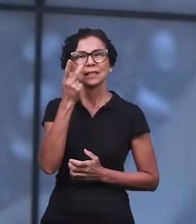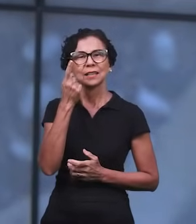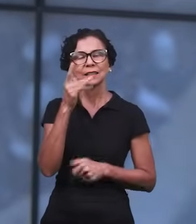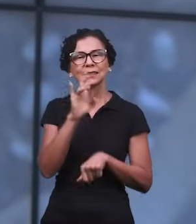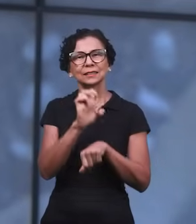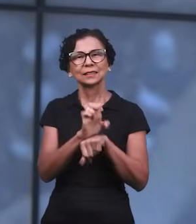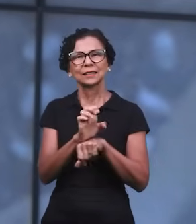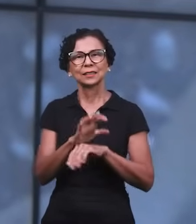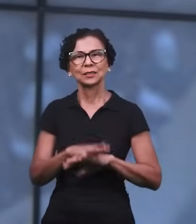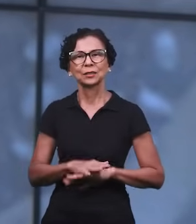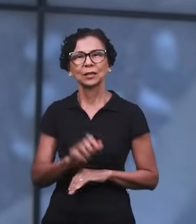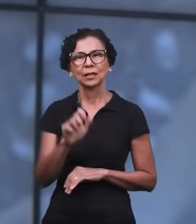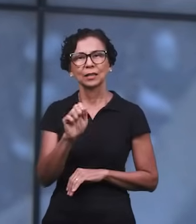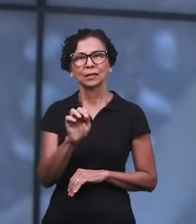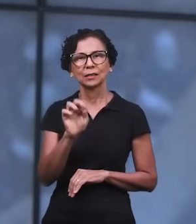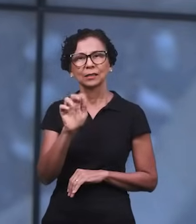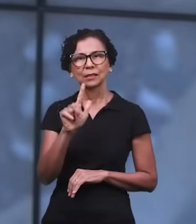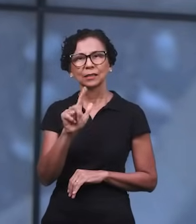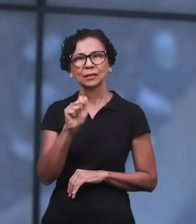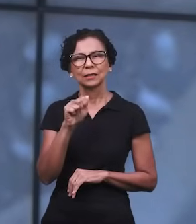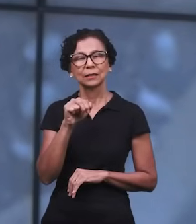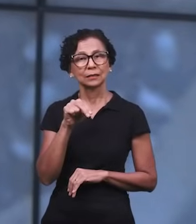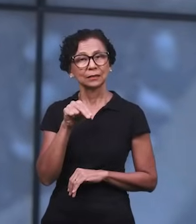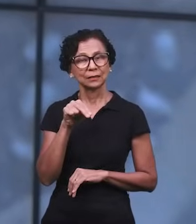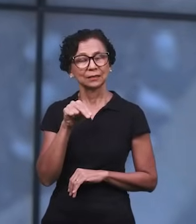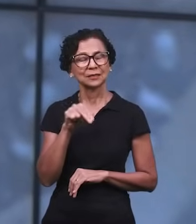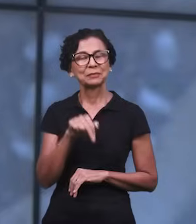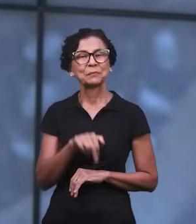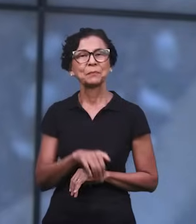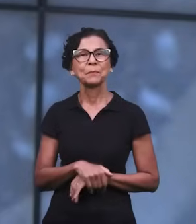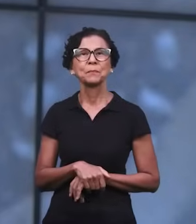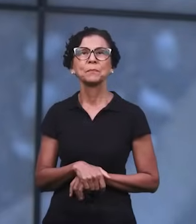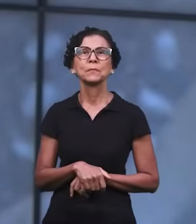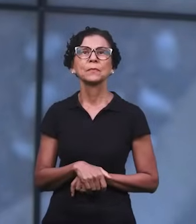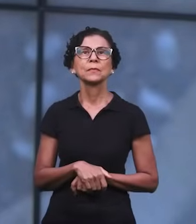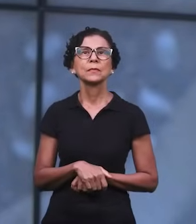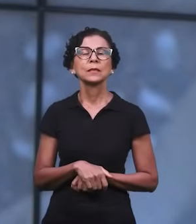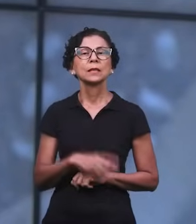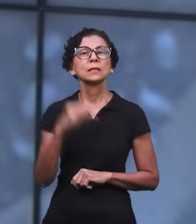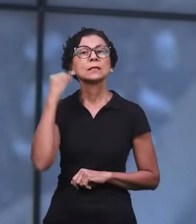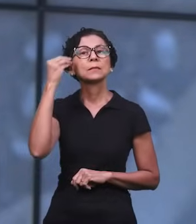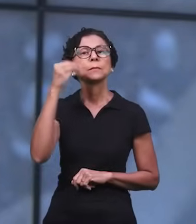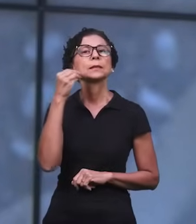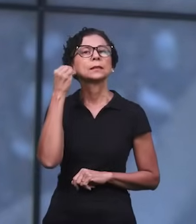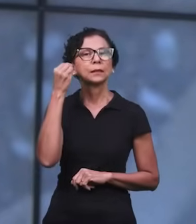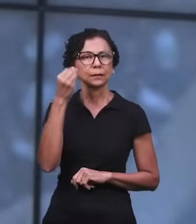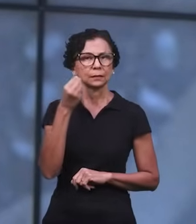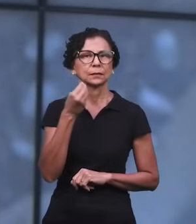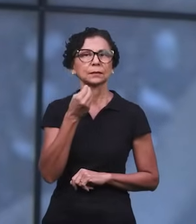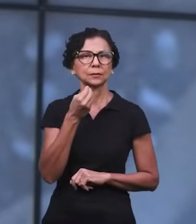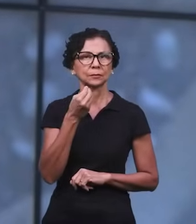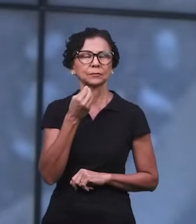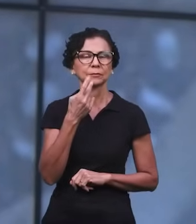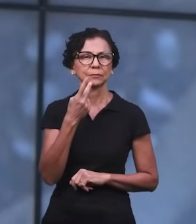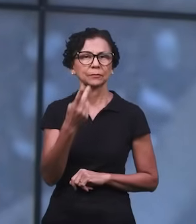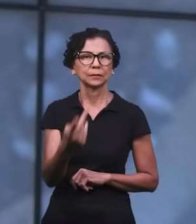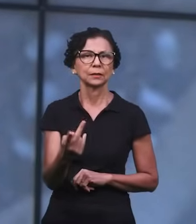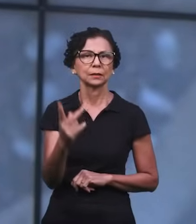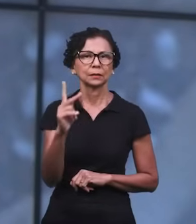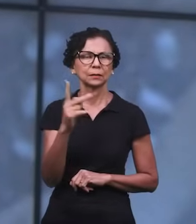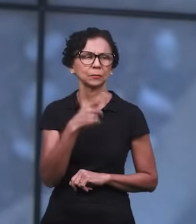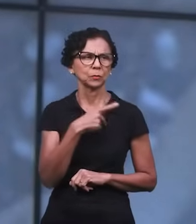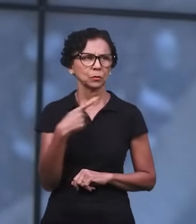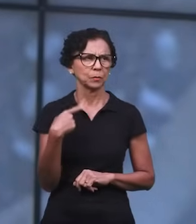do Ceará, é o jovem Alan Ferreira. E ele não vai fazer uma pergunta, ele vai contar uma experiência para nós. Depois